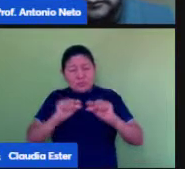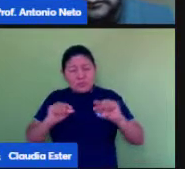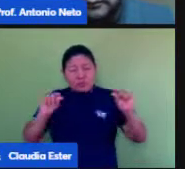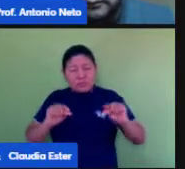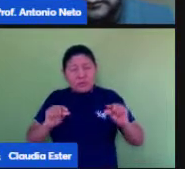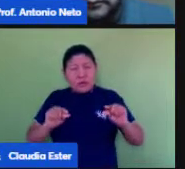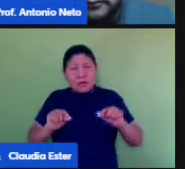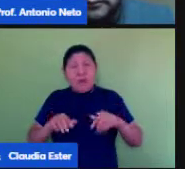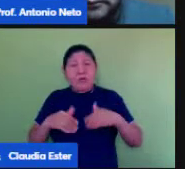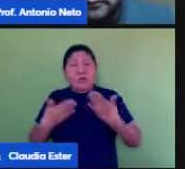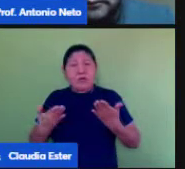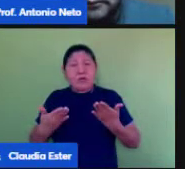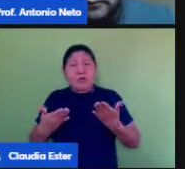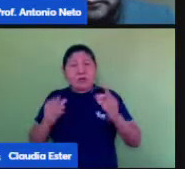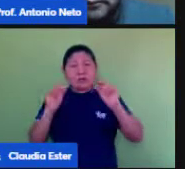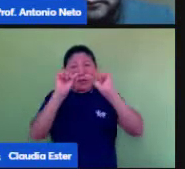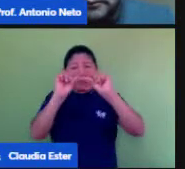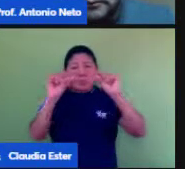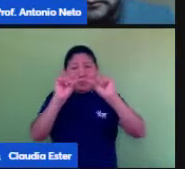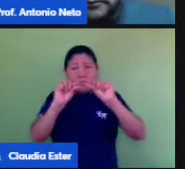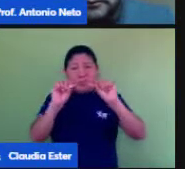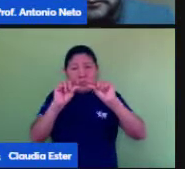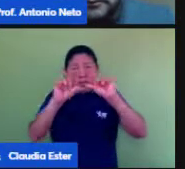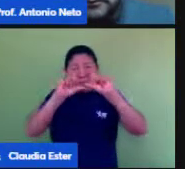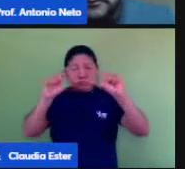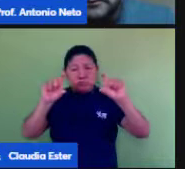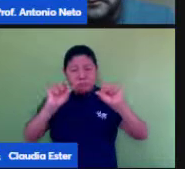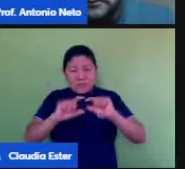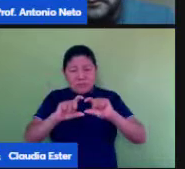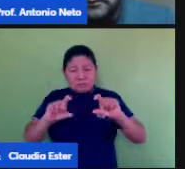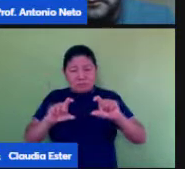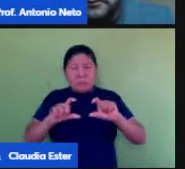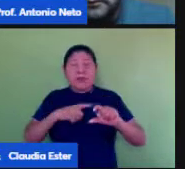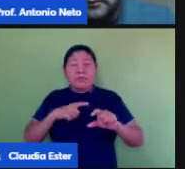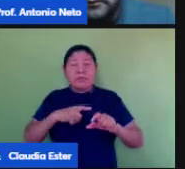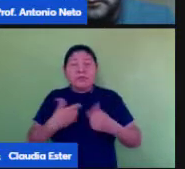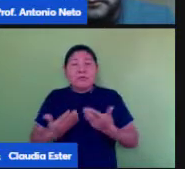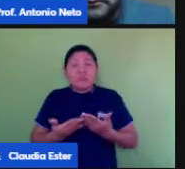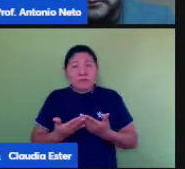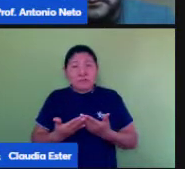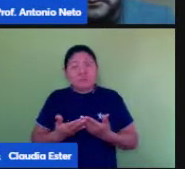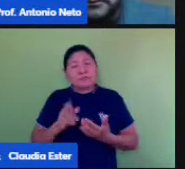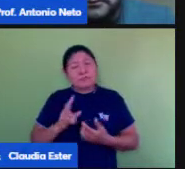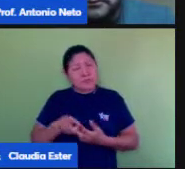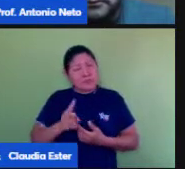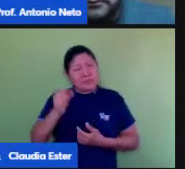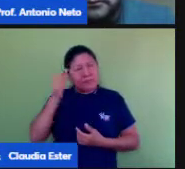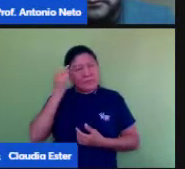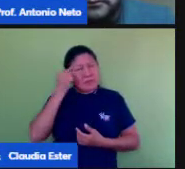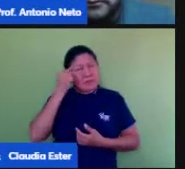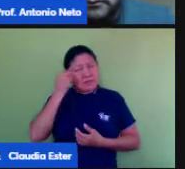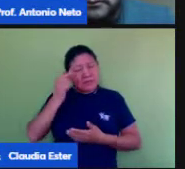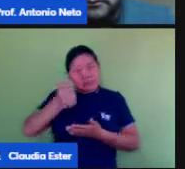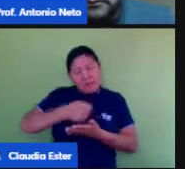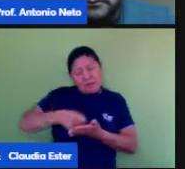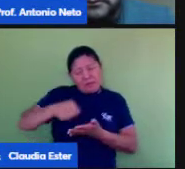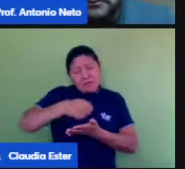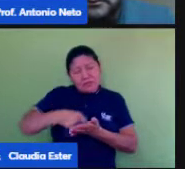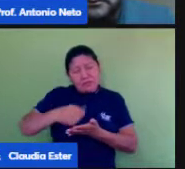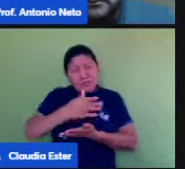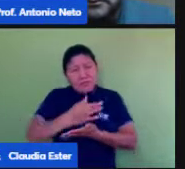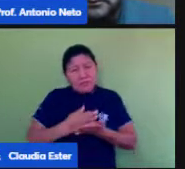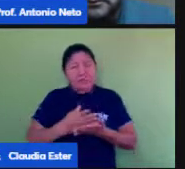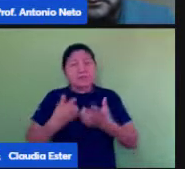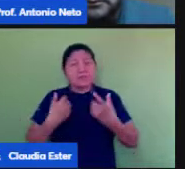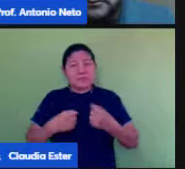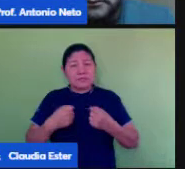seu poema no final. Observação: não esqueça que ao escrever o seu texto é preciso contemplar os critérios